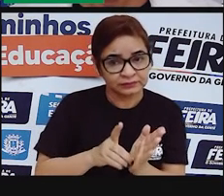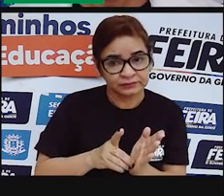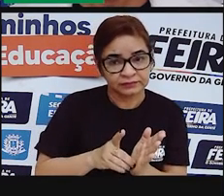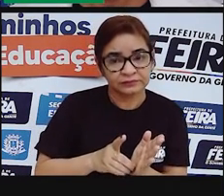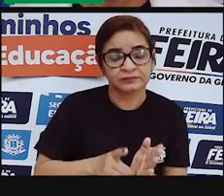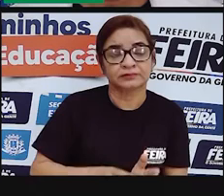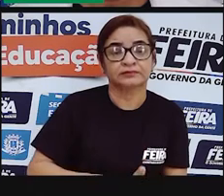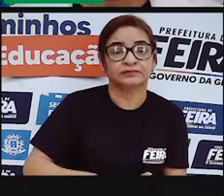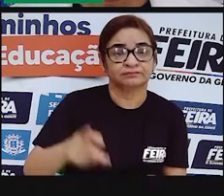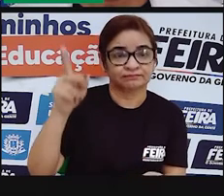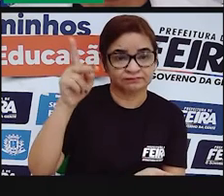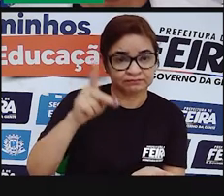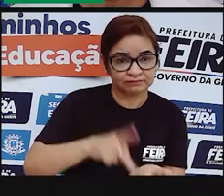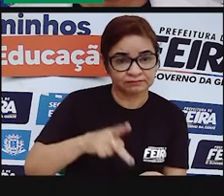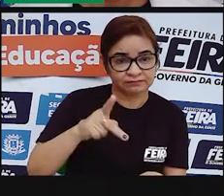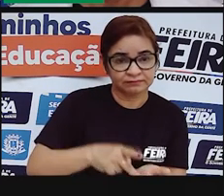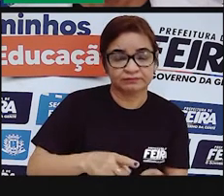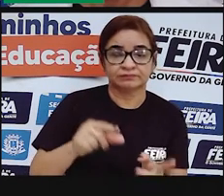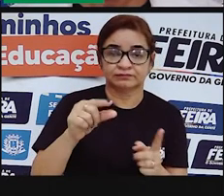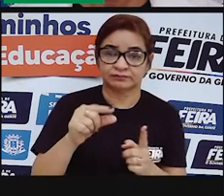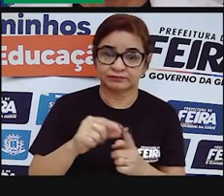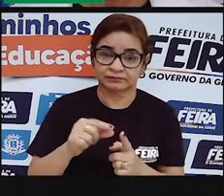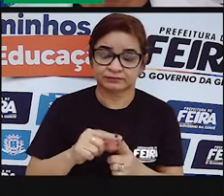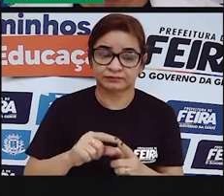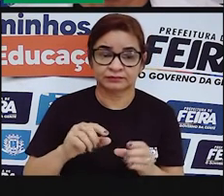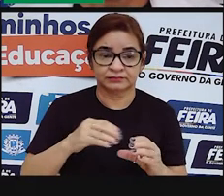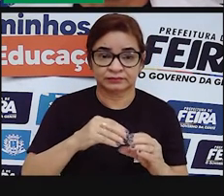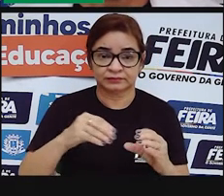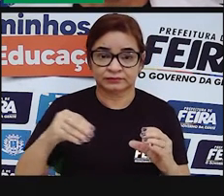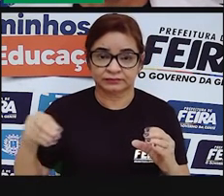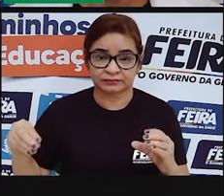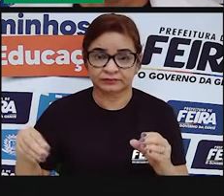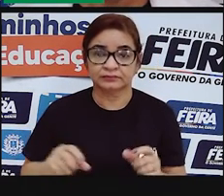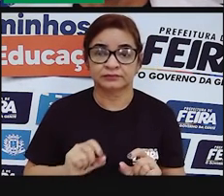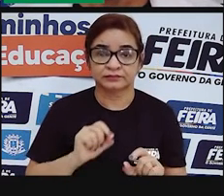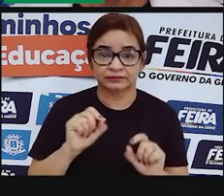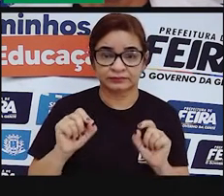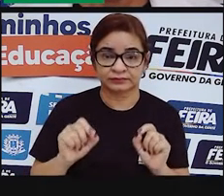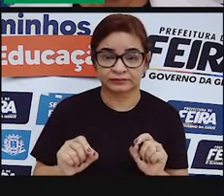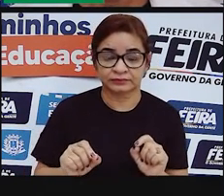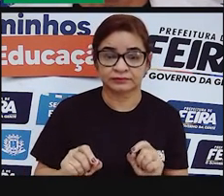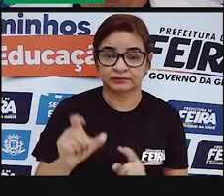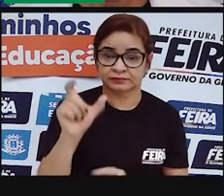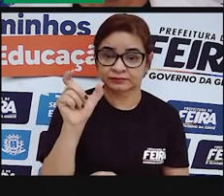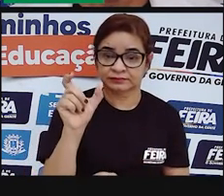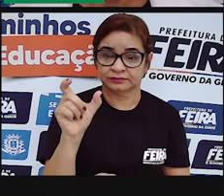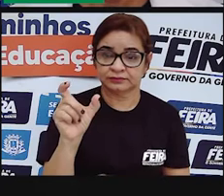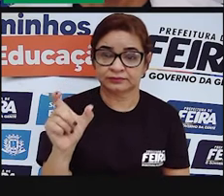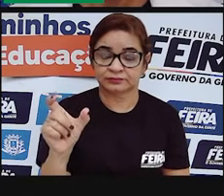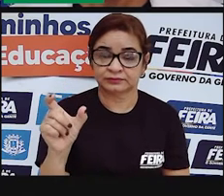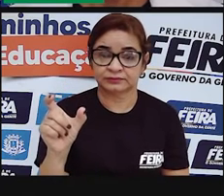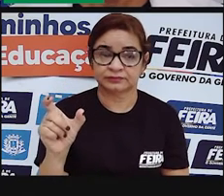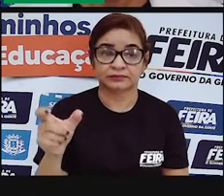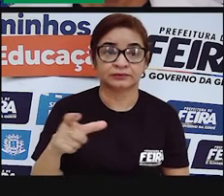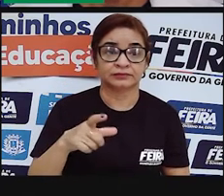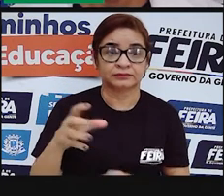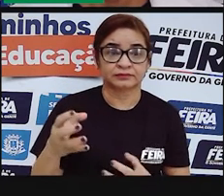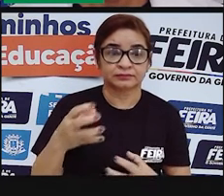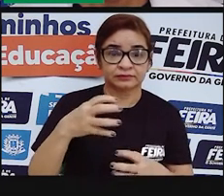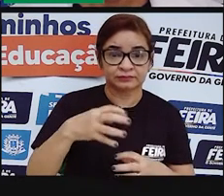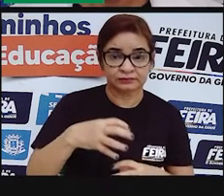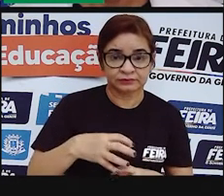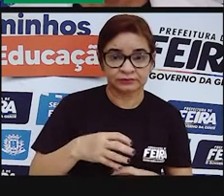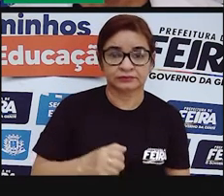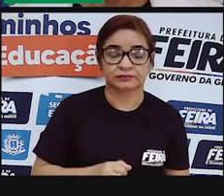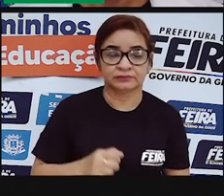aquele que consta no dicionário, nos dicionários. É o sentido real da palavra. Já a conotação vai para o sentido